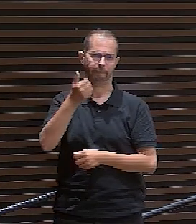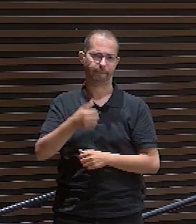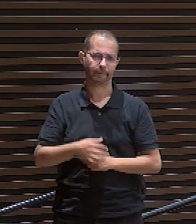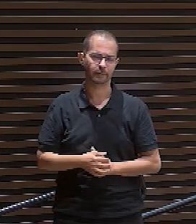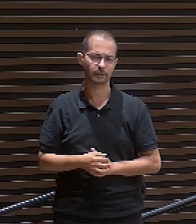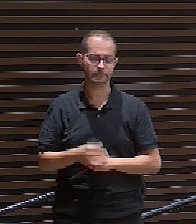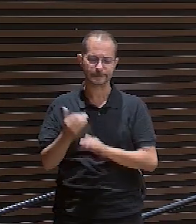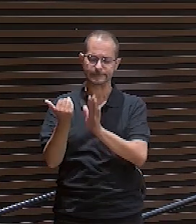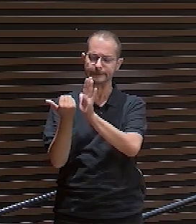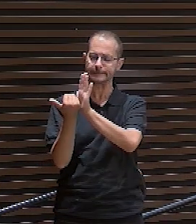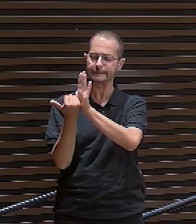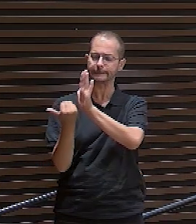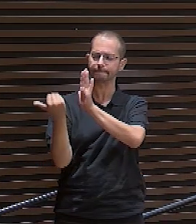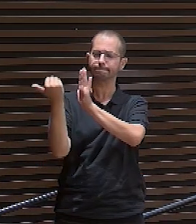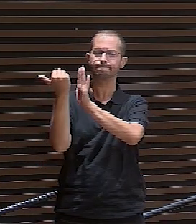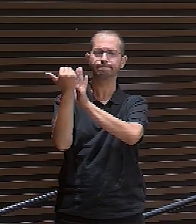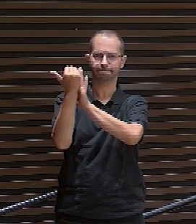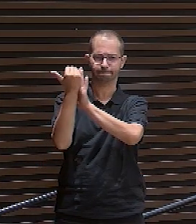superior.